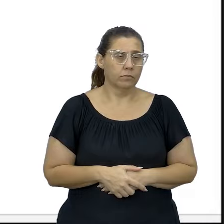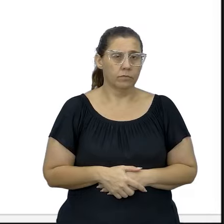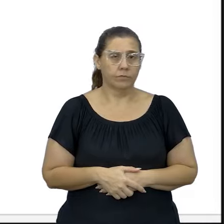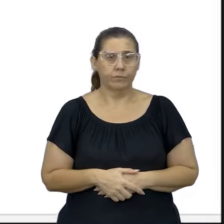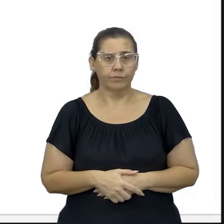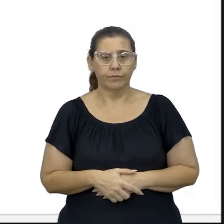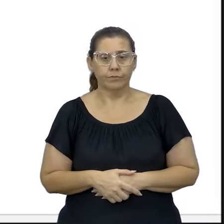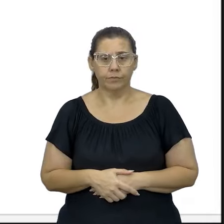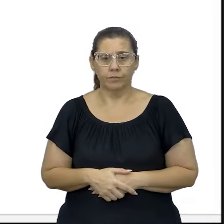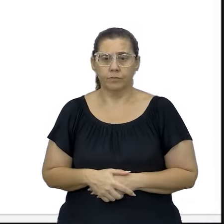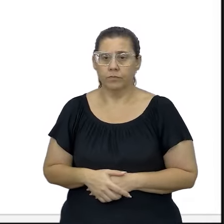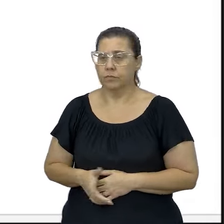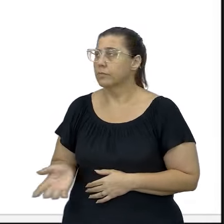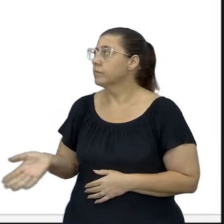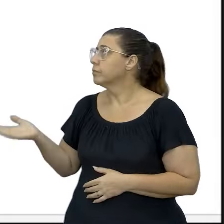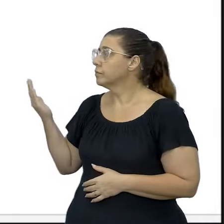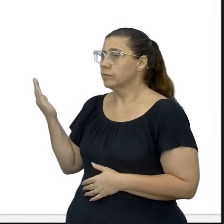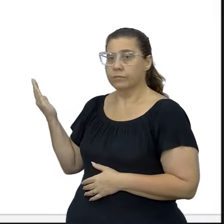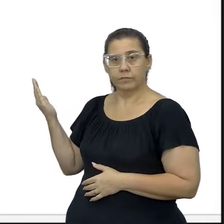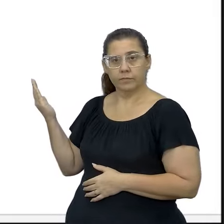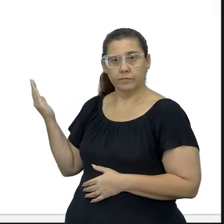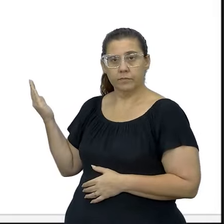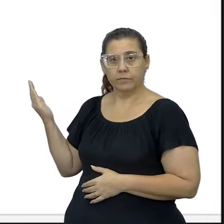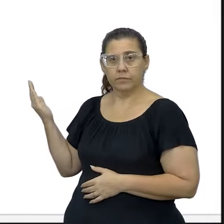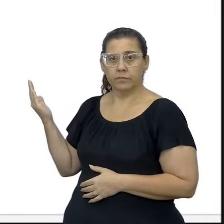Aqui, quero marcar com vocês